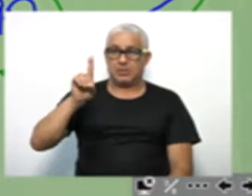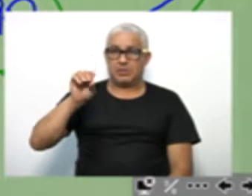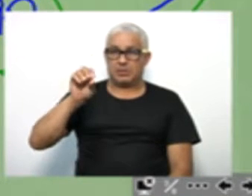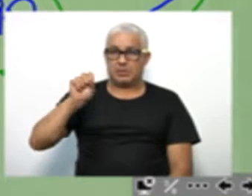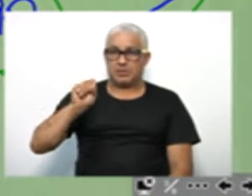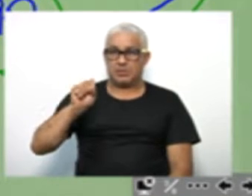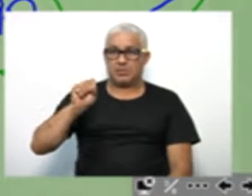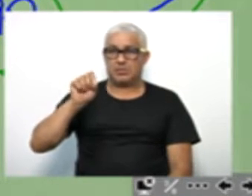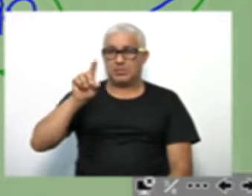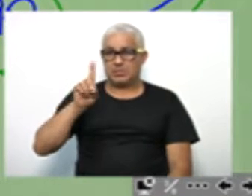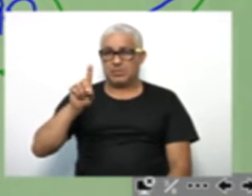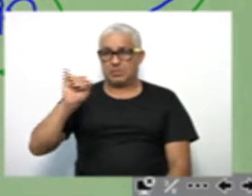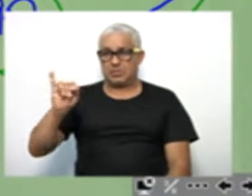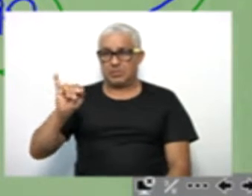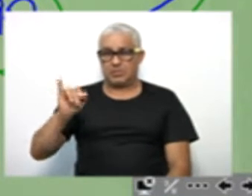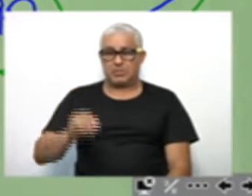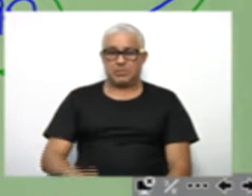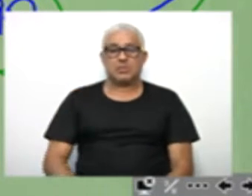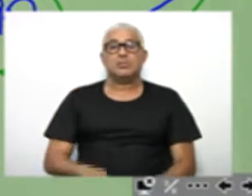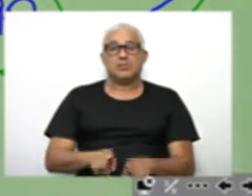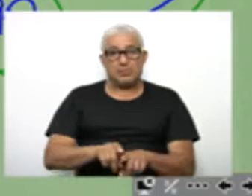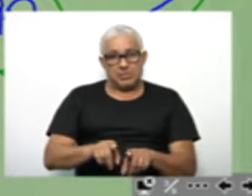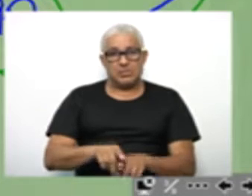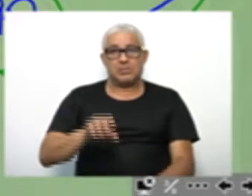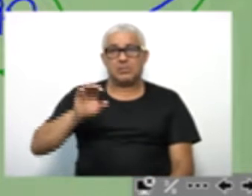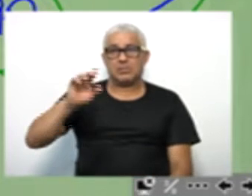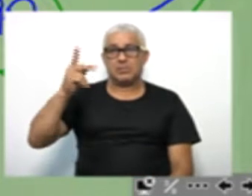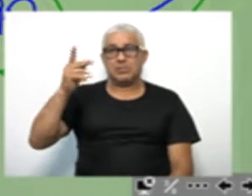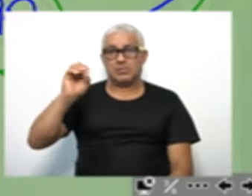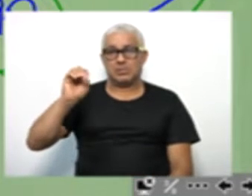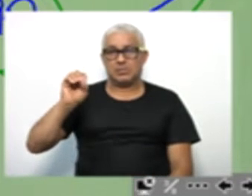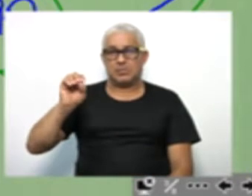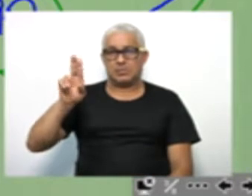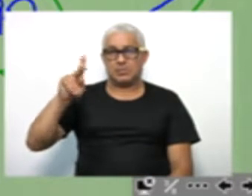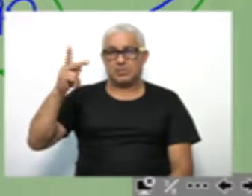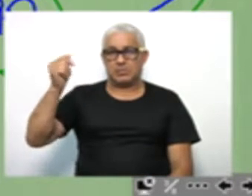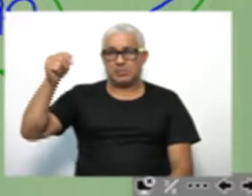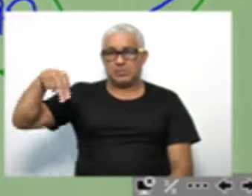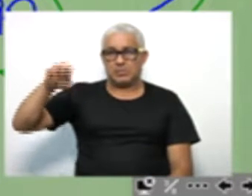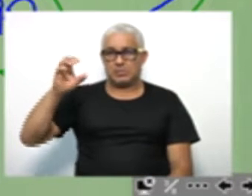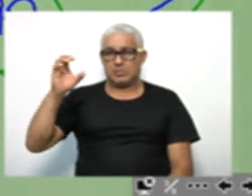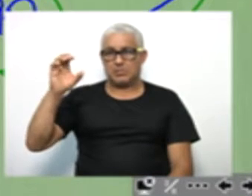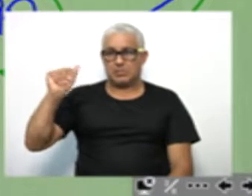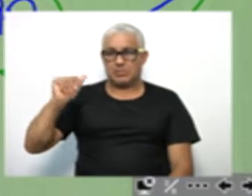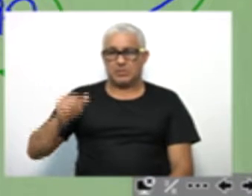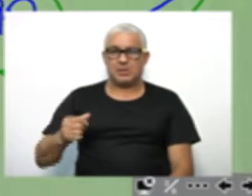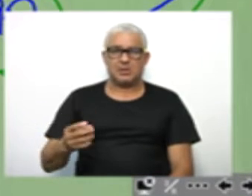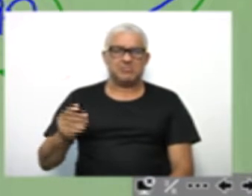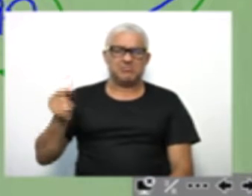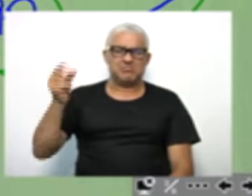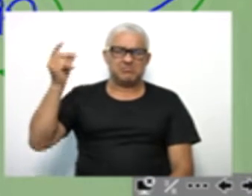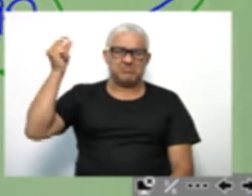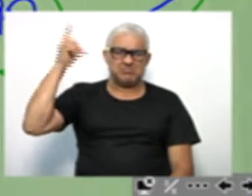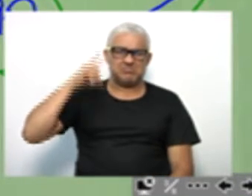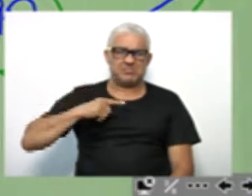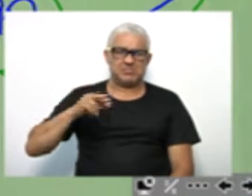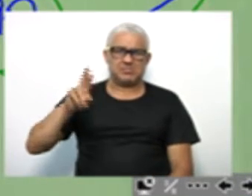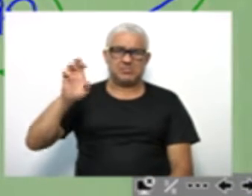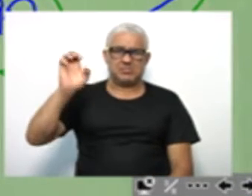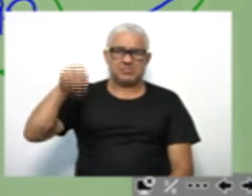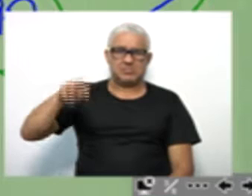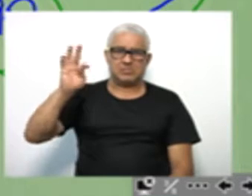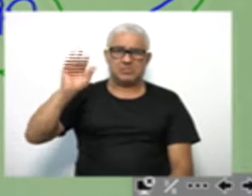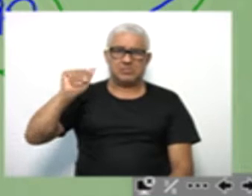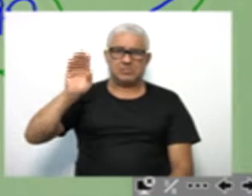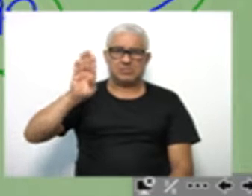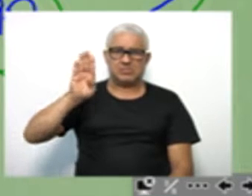de investimento, e a nossa caderneta de poupança, que é uma pioneira, onde existe uma rentabilidade também para qualquer